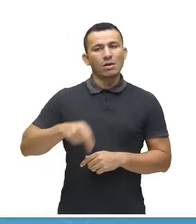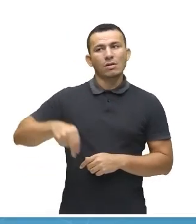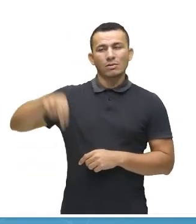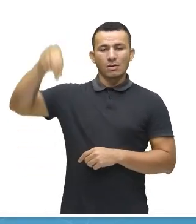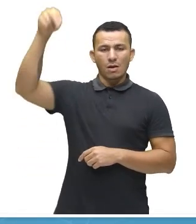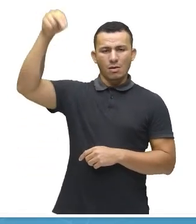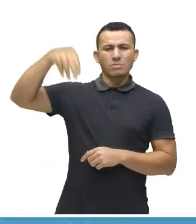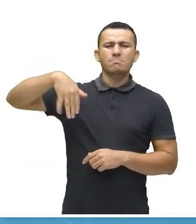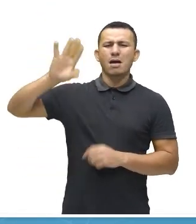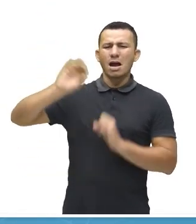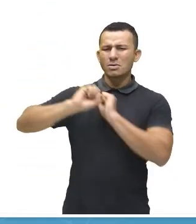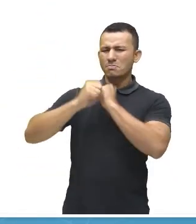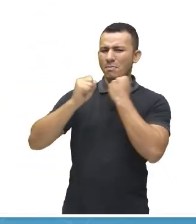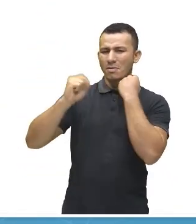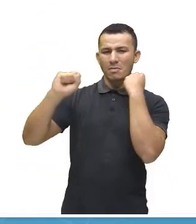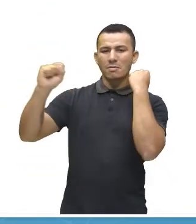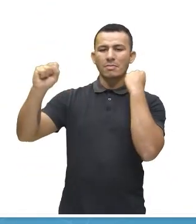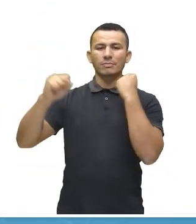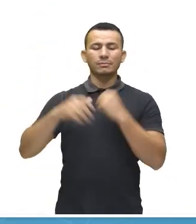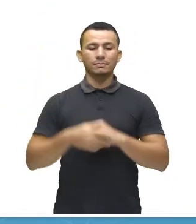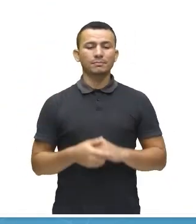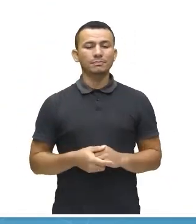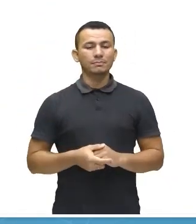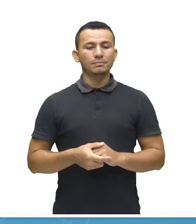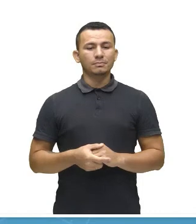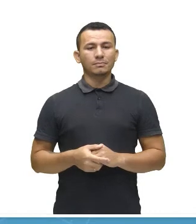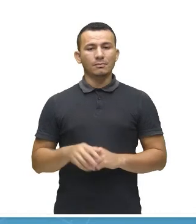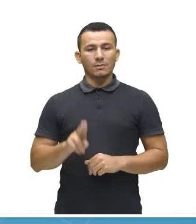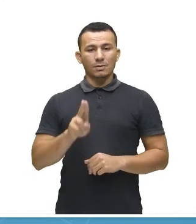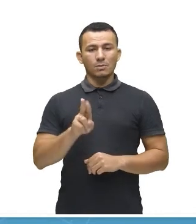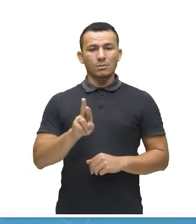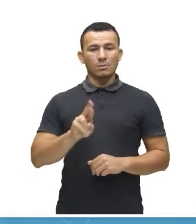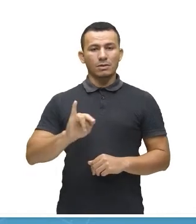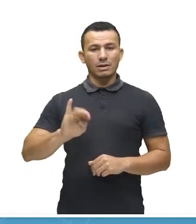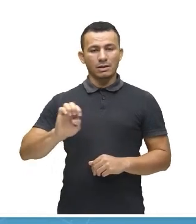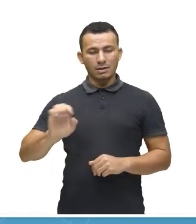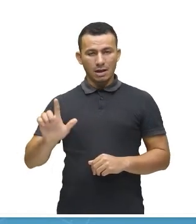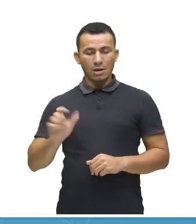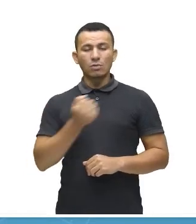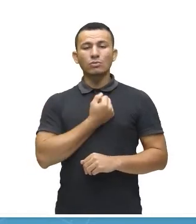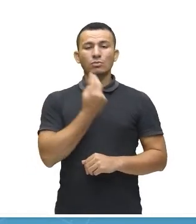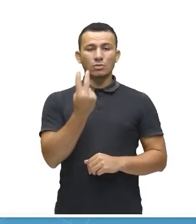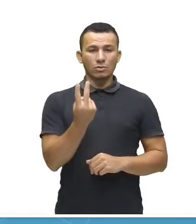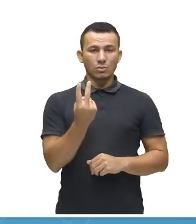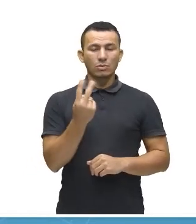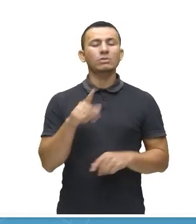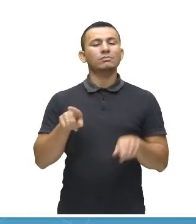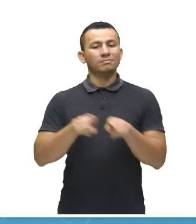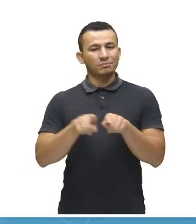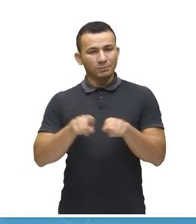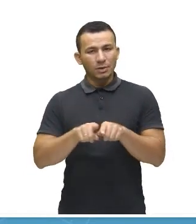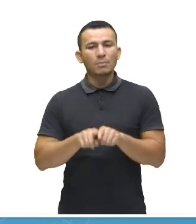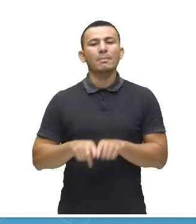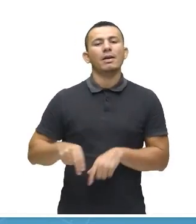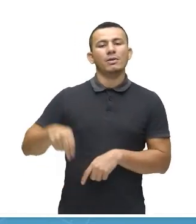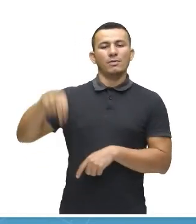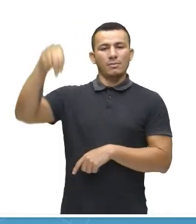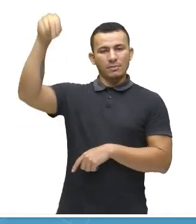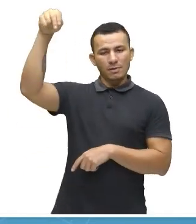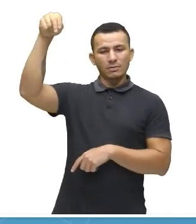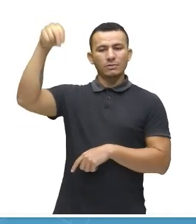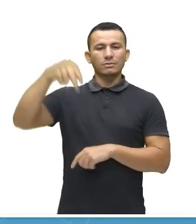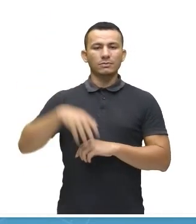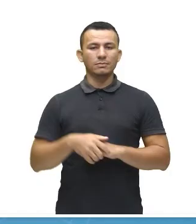tá? E do Uriel, segunda questão, ele também colocou a região